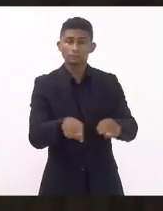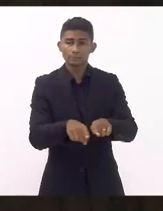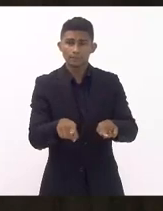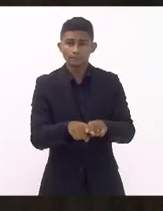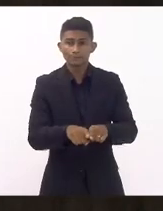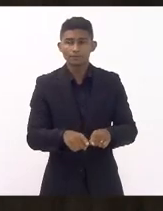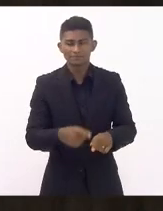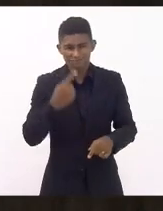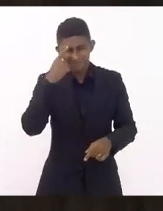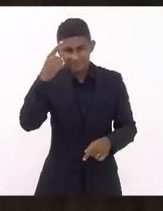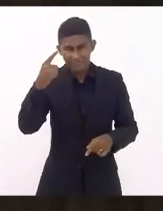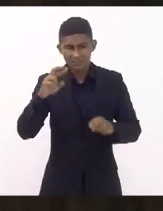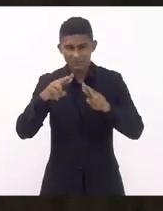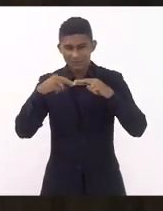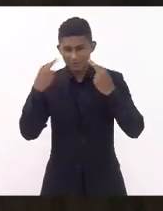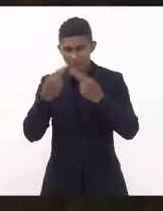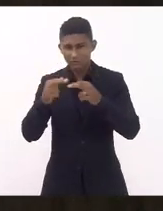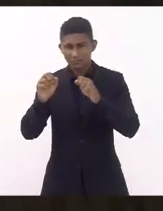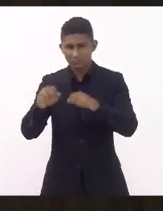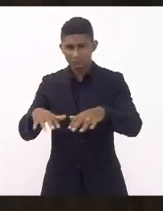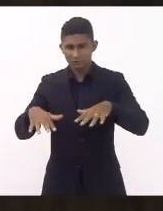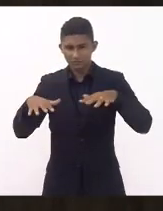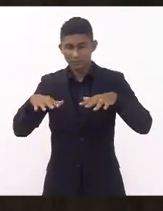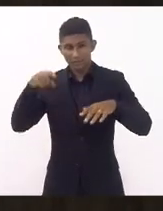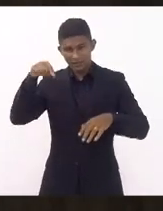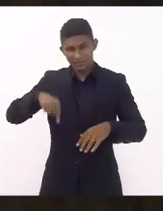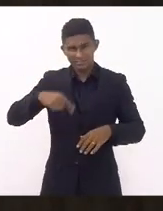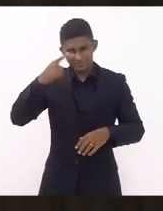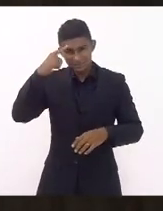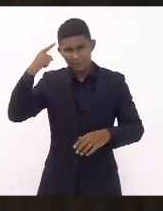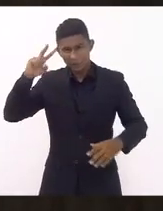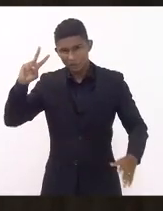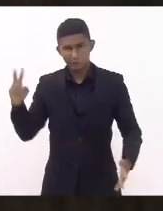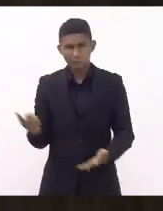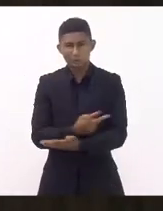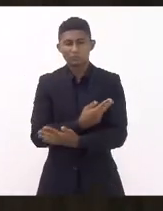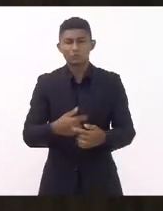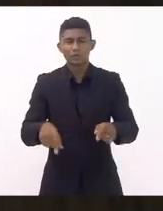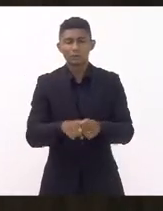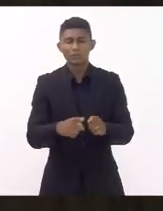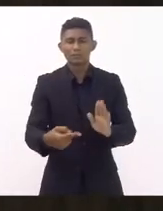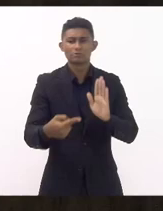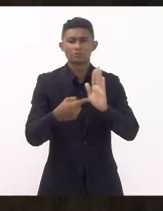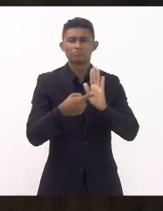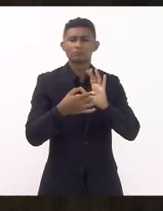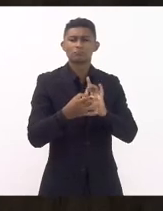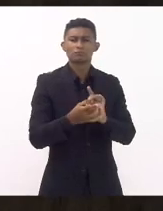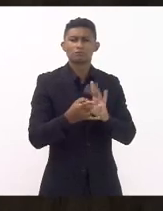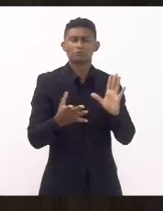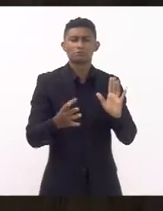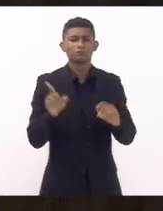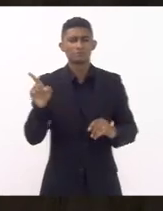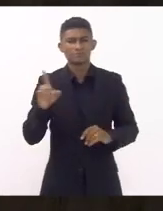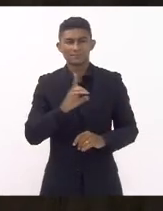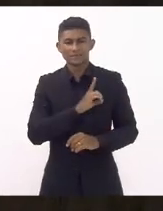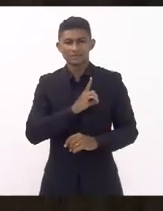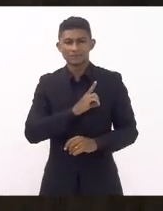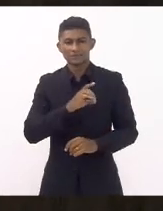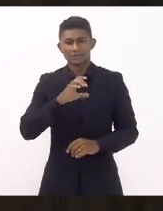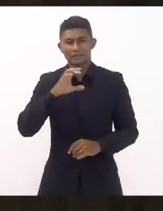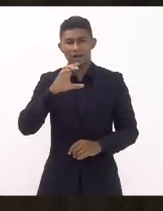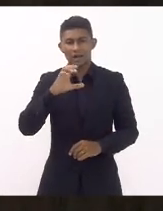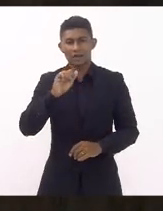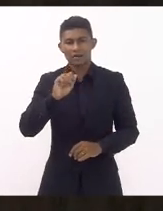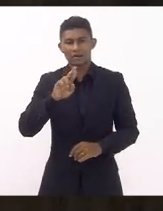da audiência pública que aqui realizamos, abrir a coautoria para o delegado Carlos Augusto e também